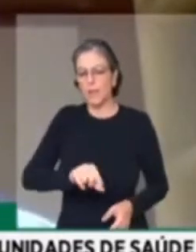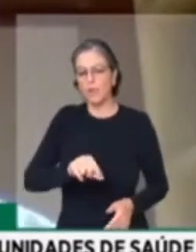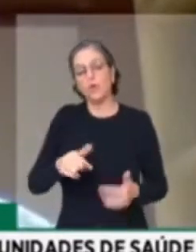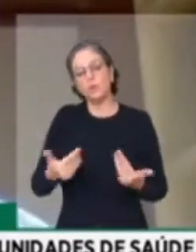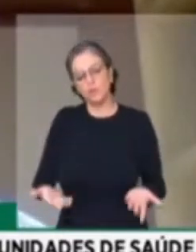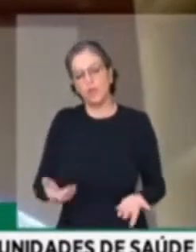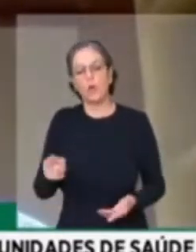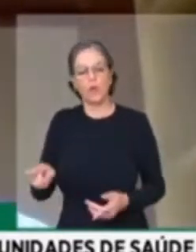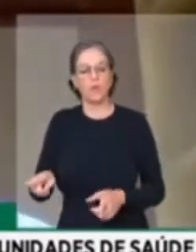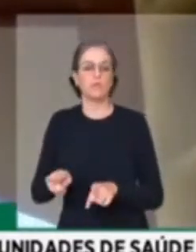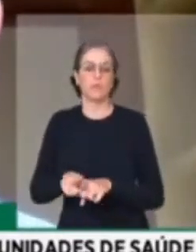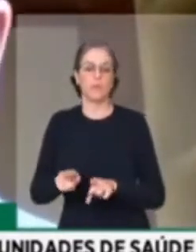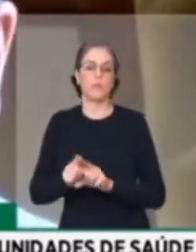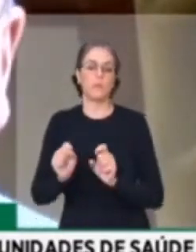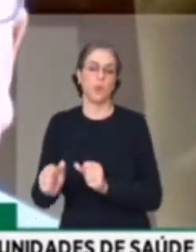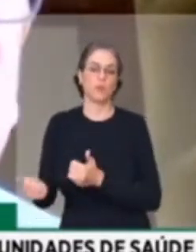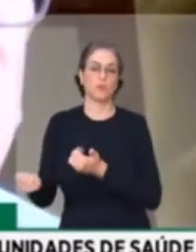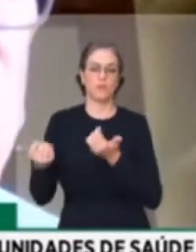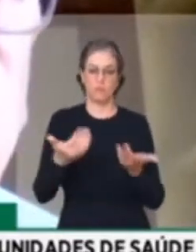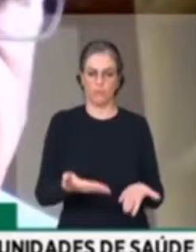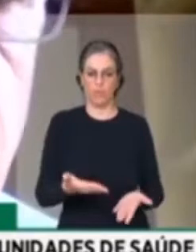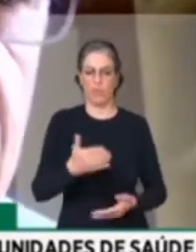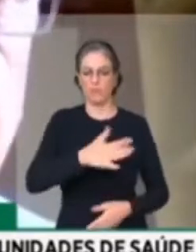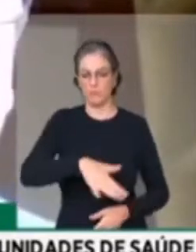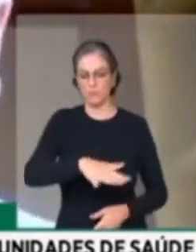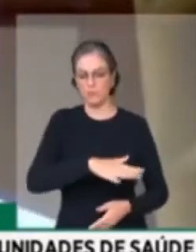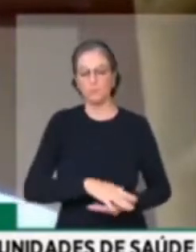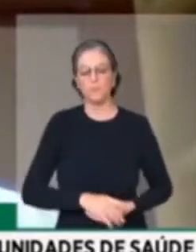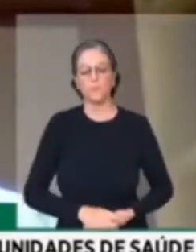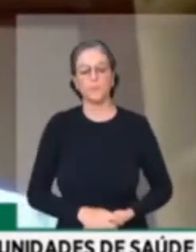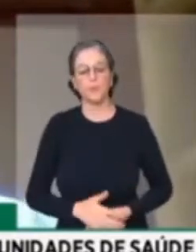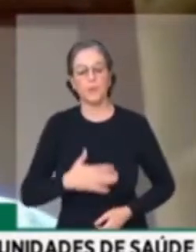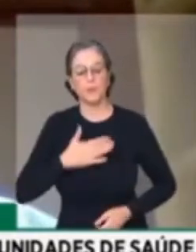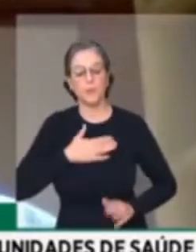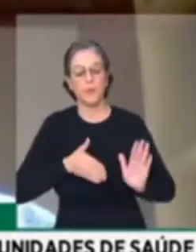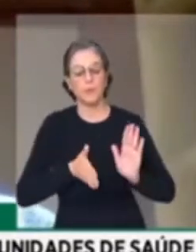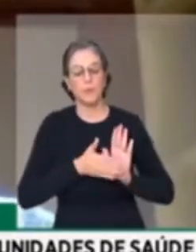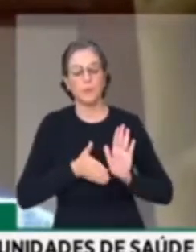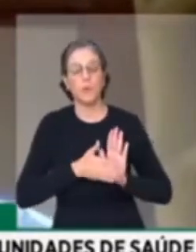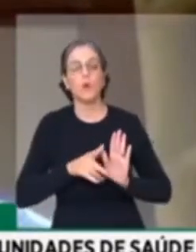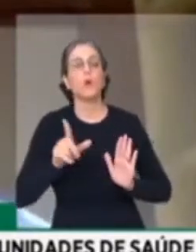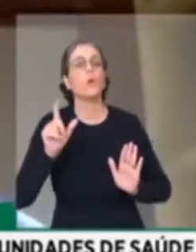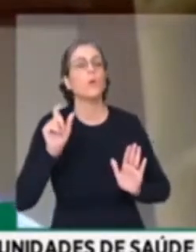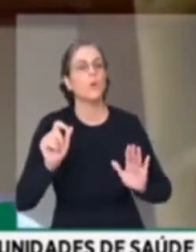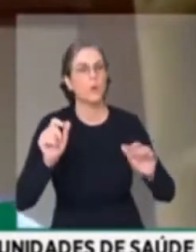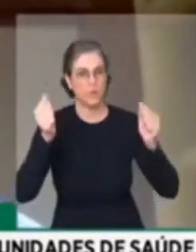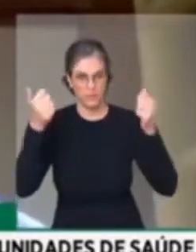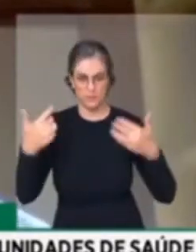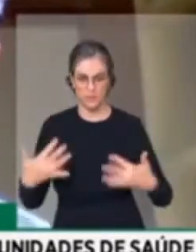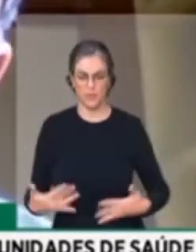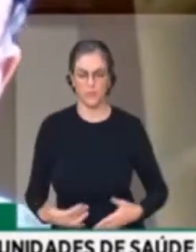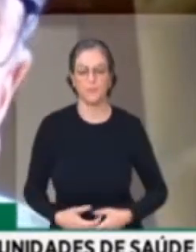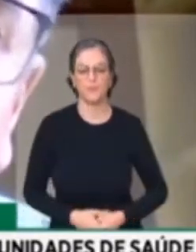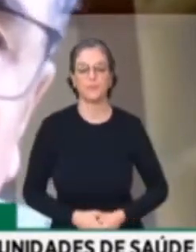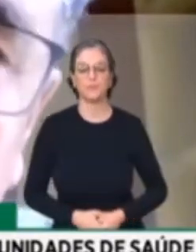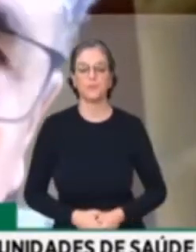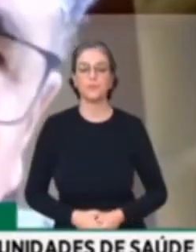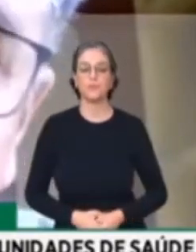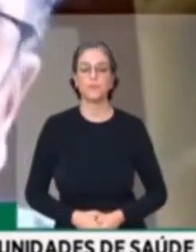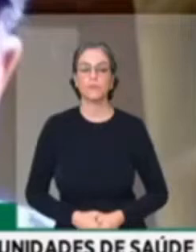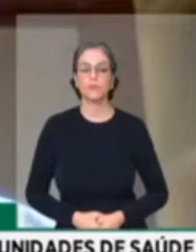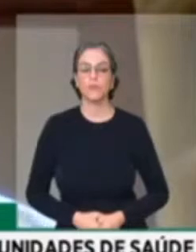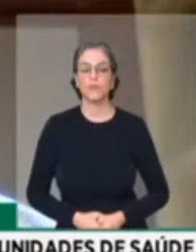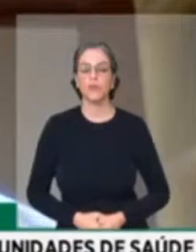nós estamos propondo aqui, senhor presidente e senhores deputados e deputadas, é a possibilidade de que